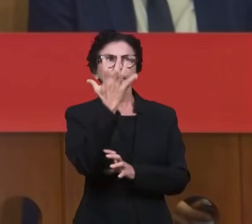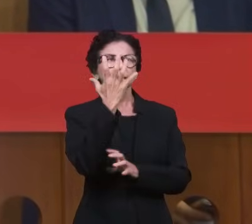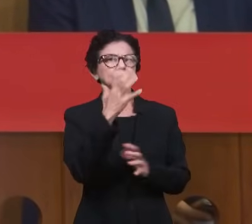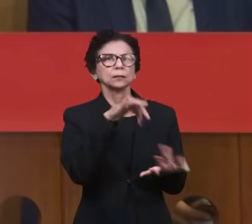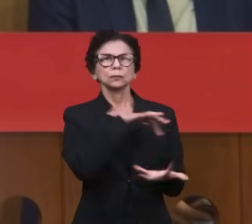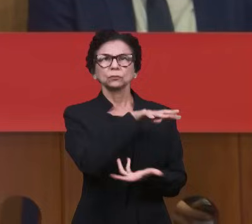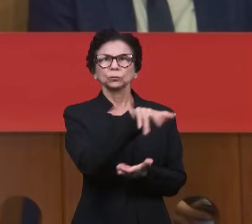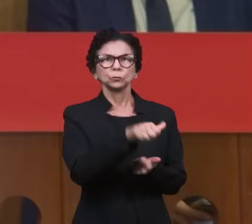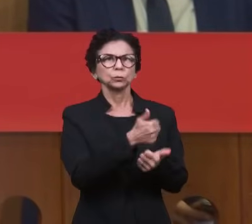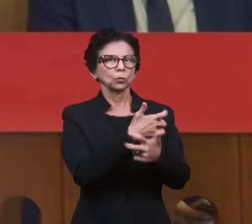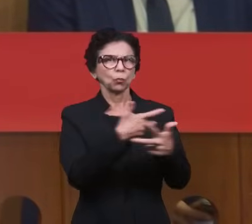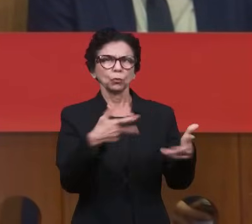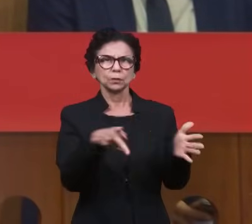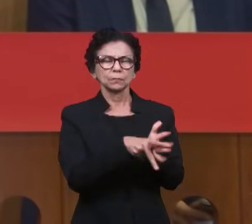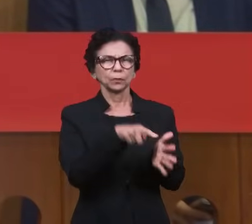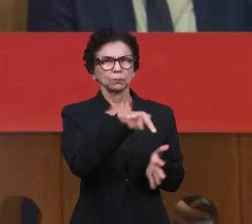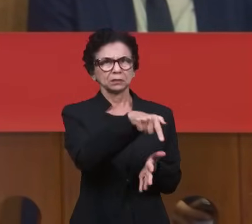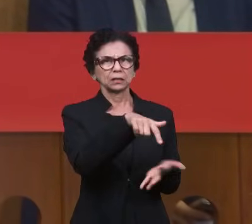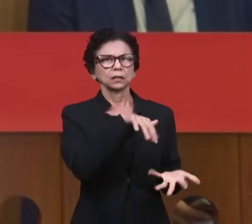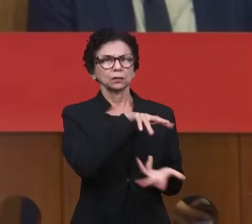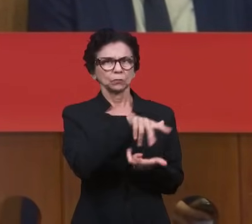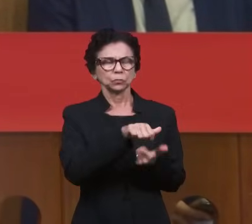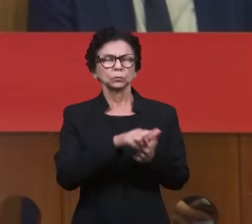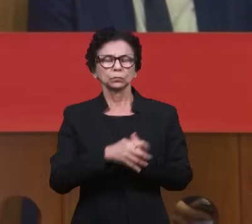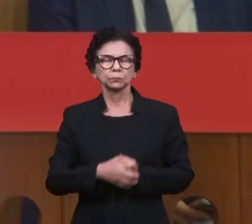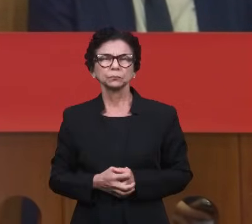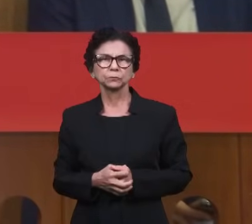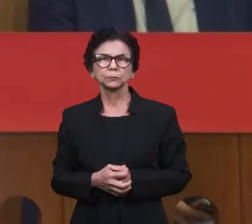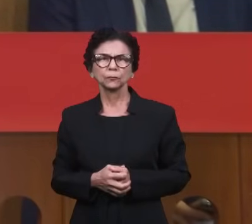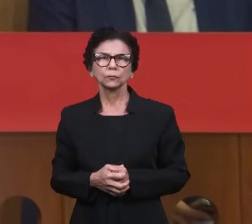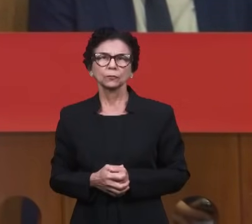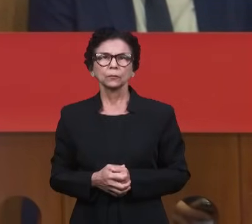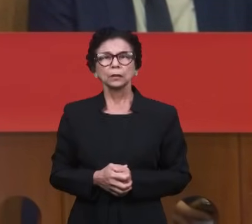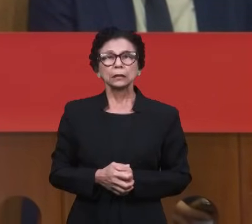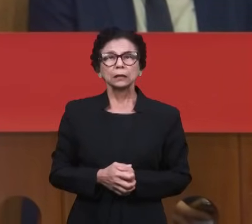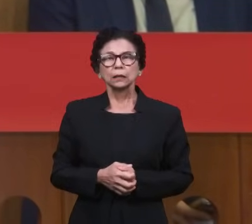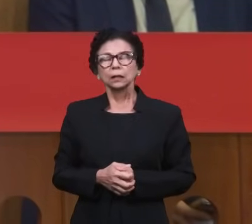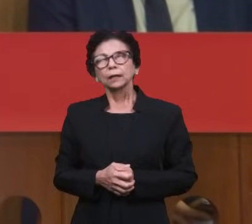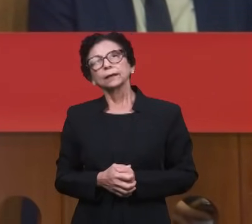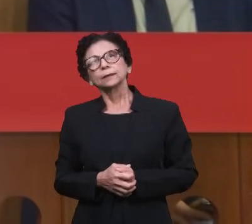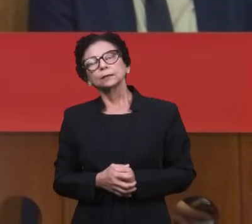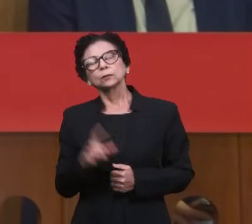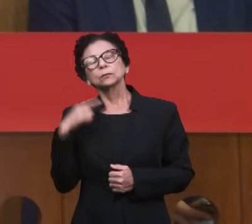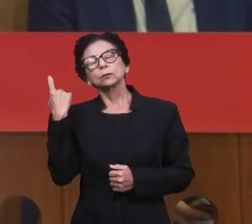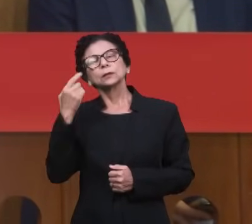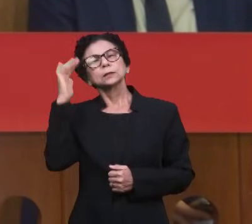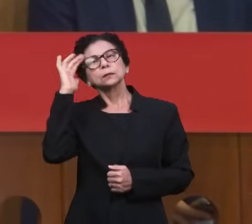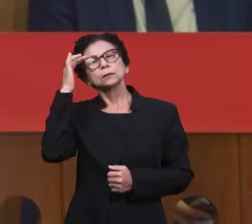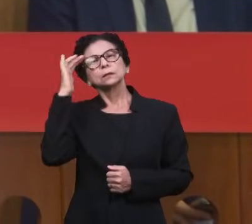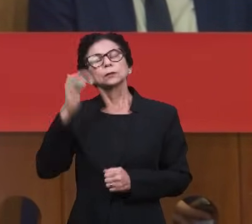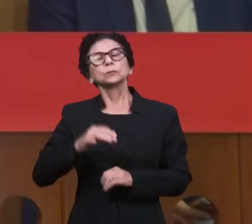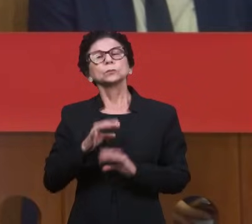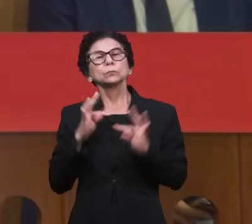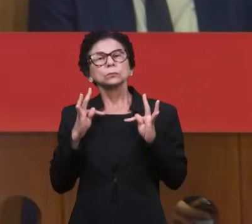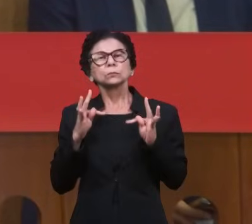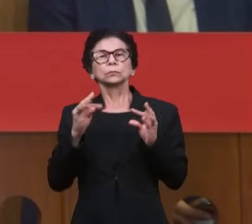Então, nós entendemos que tudo isso veio. Então,